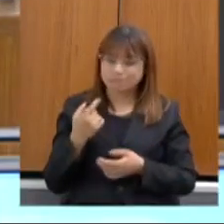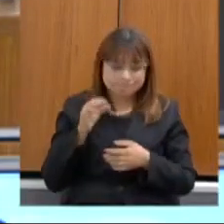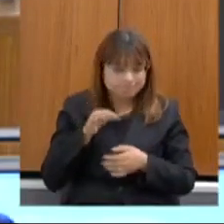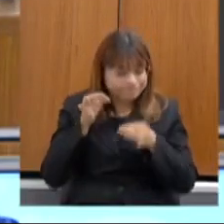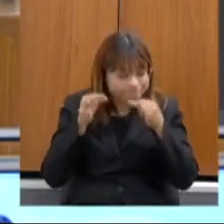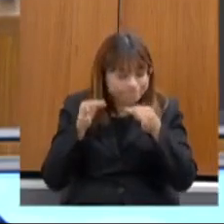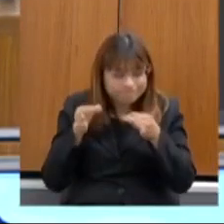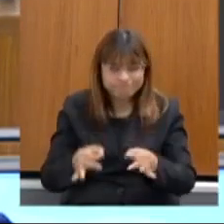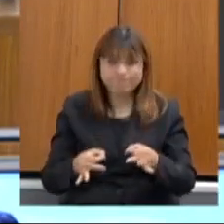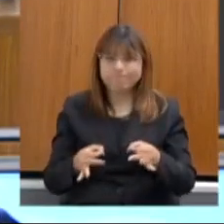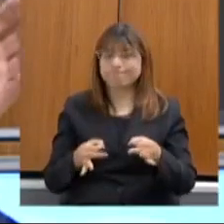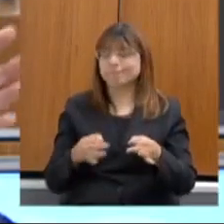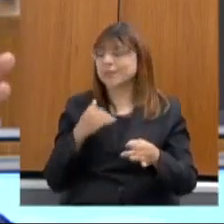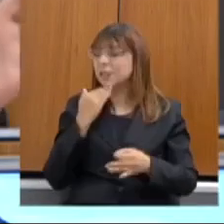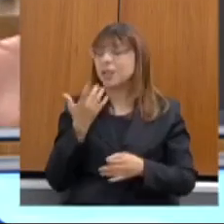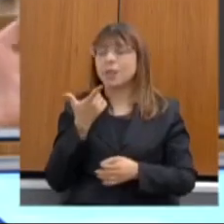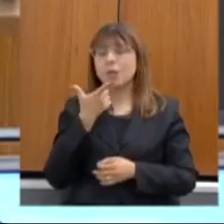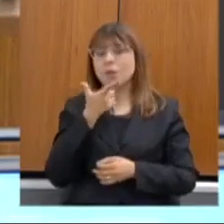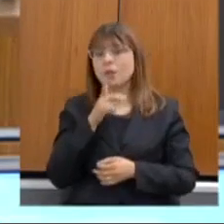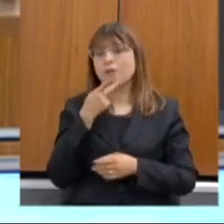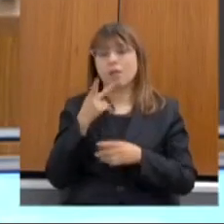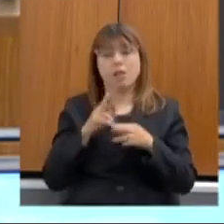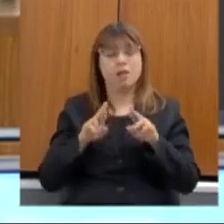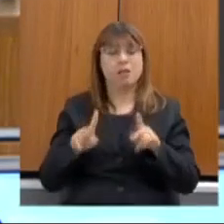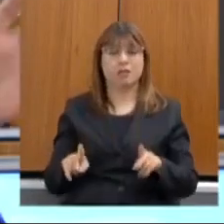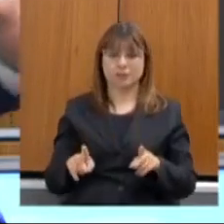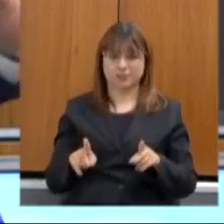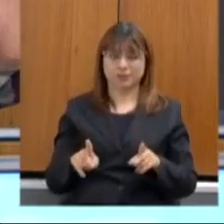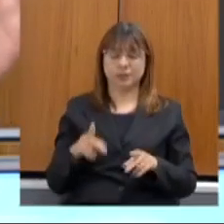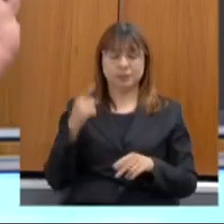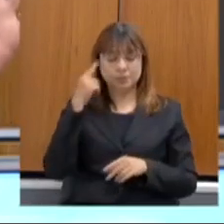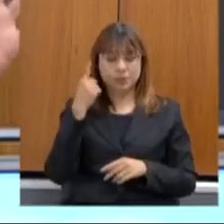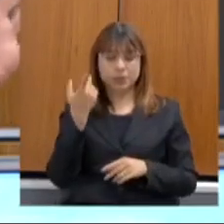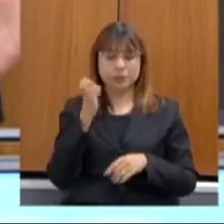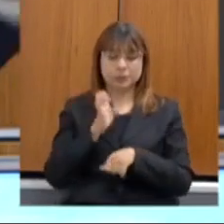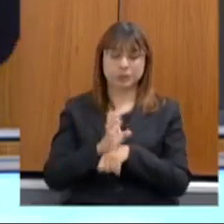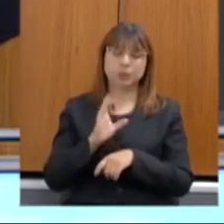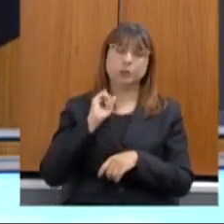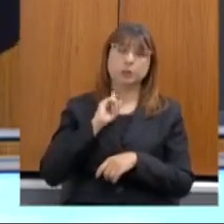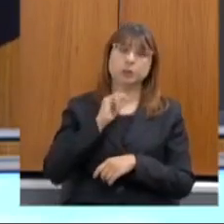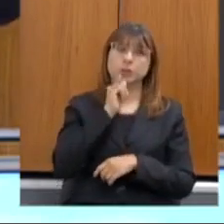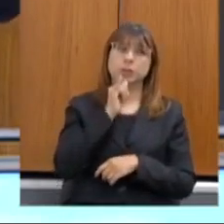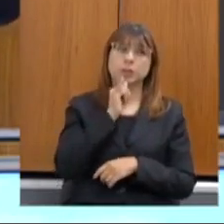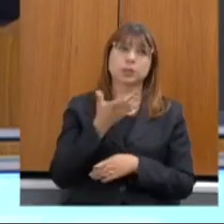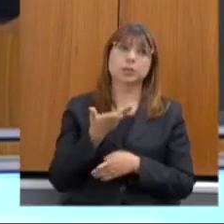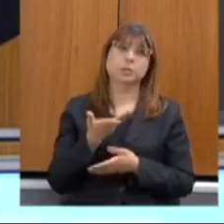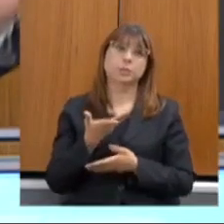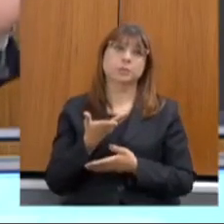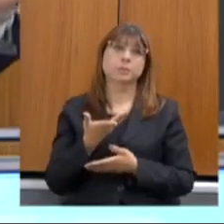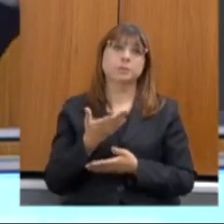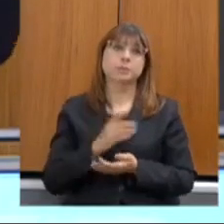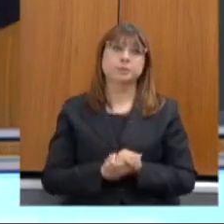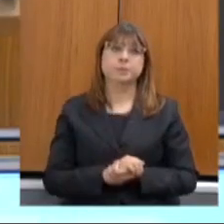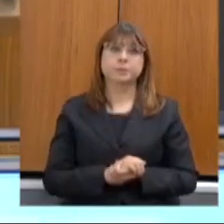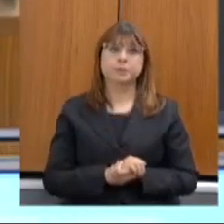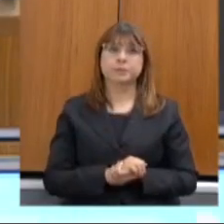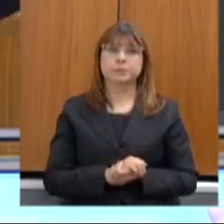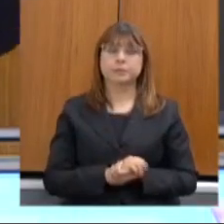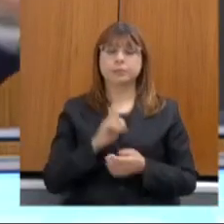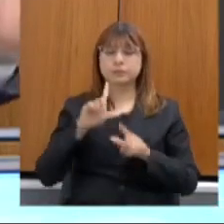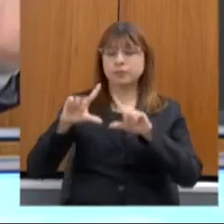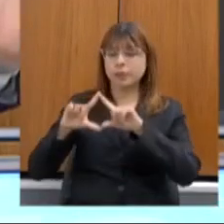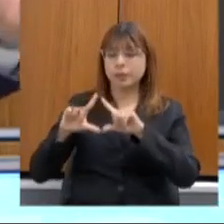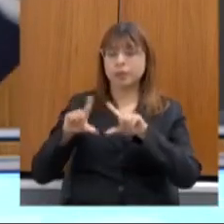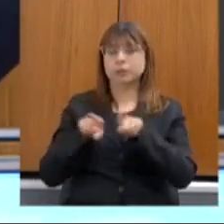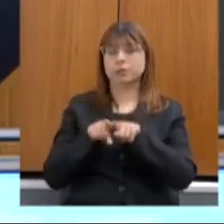essa afirmação se nós pegarmos o próprio estado de Minas Gerais pegarmos ali é de forma inclinada o